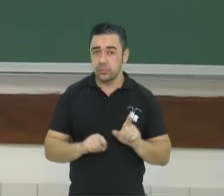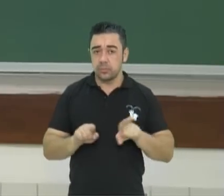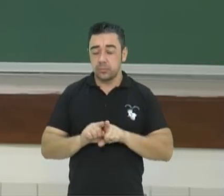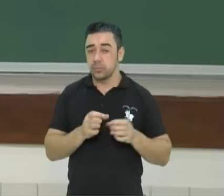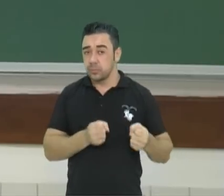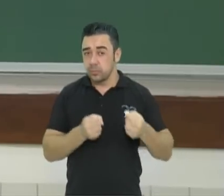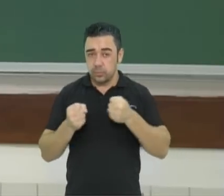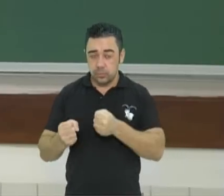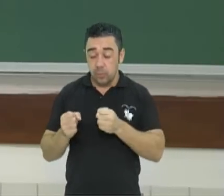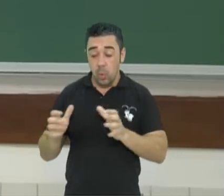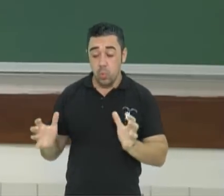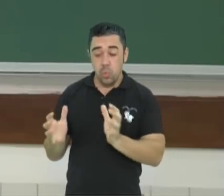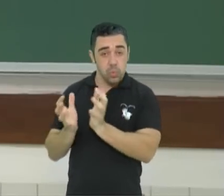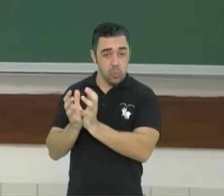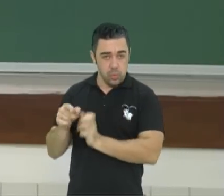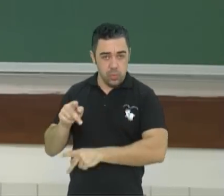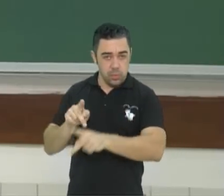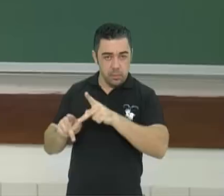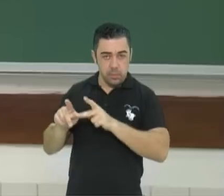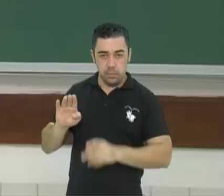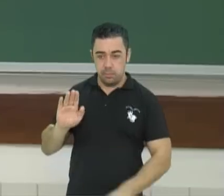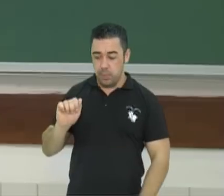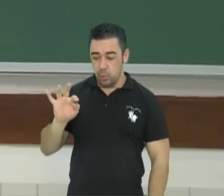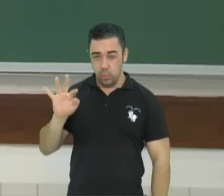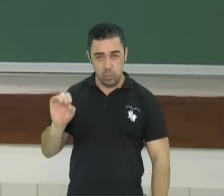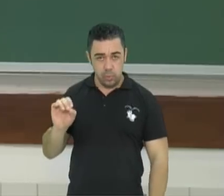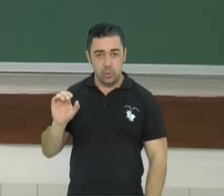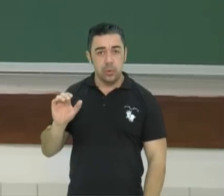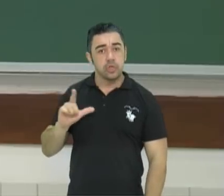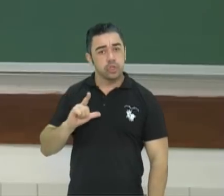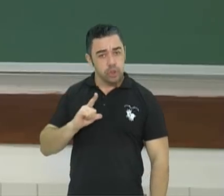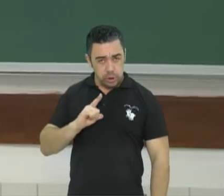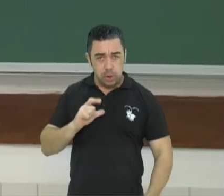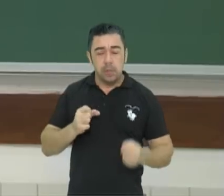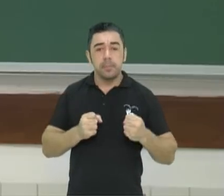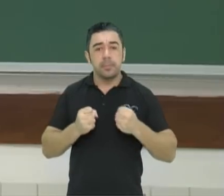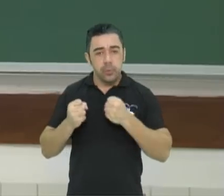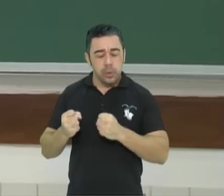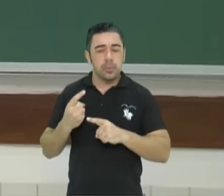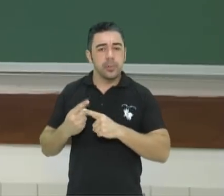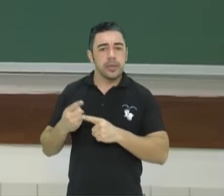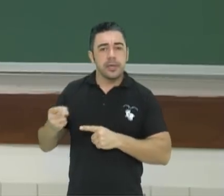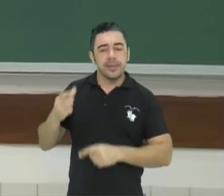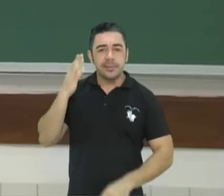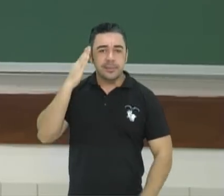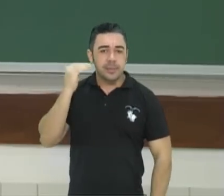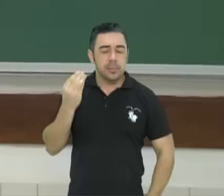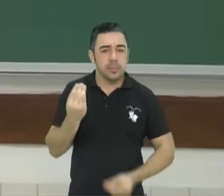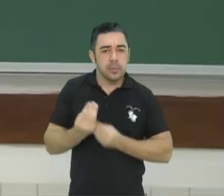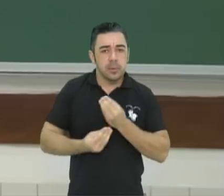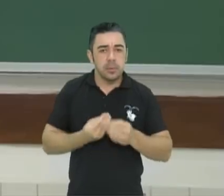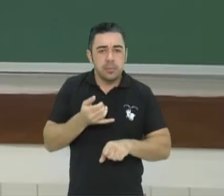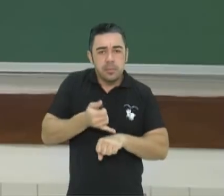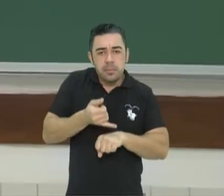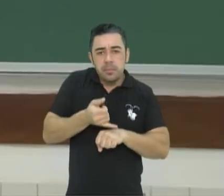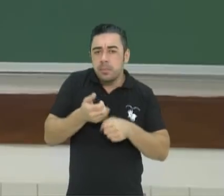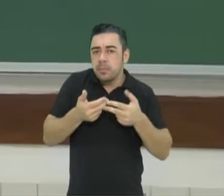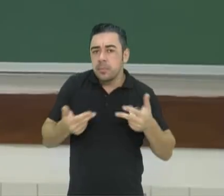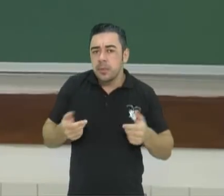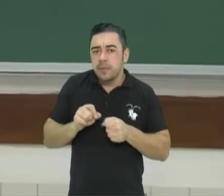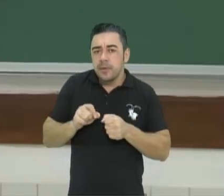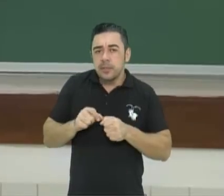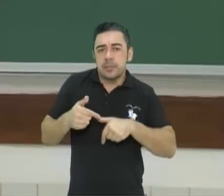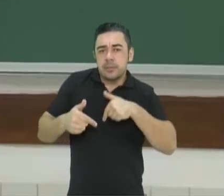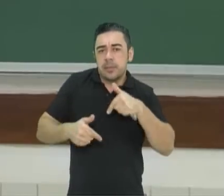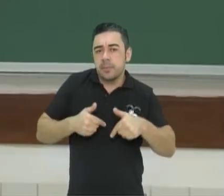bantus, eles tinham poder, uma das justificativas do poder era o conhecimento que eles tinham sobre a metalurgia. E se a gente fosse pensar